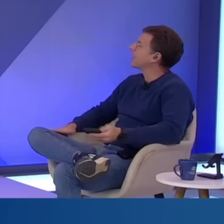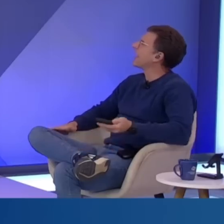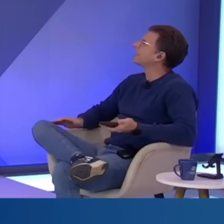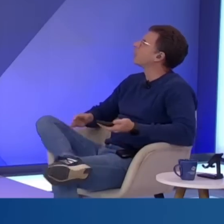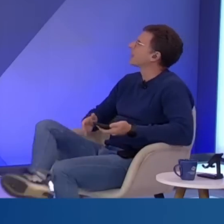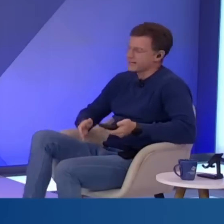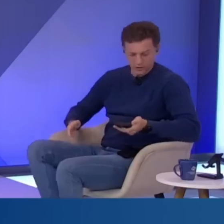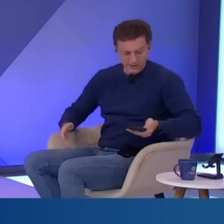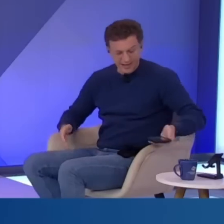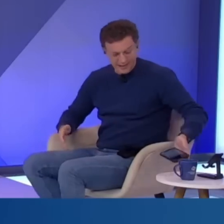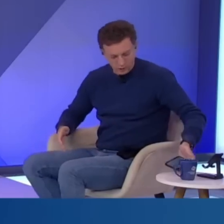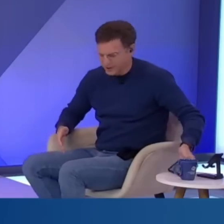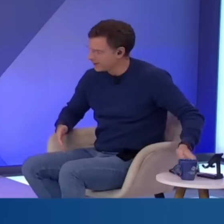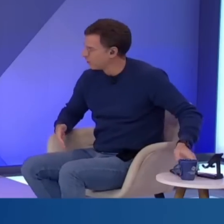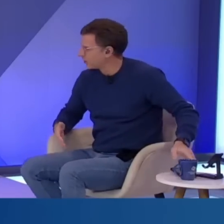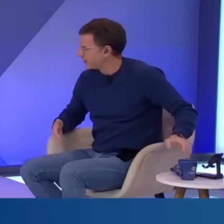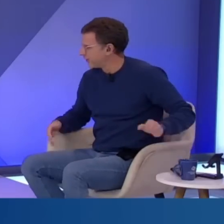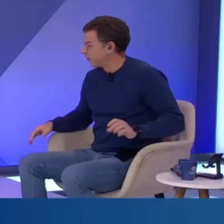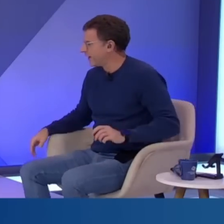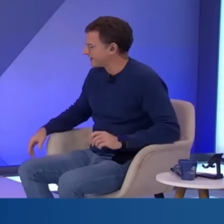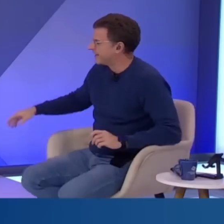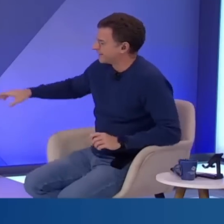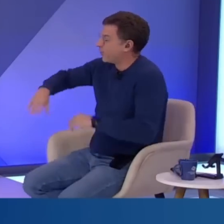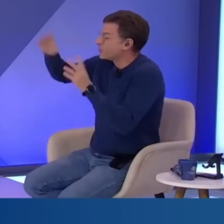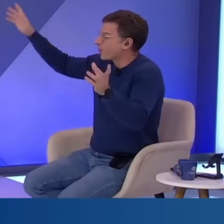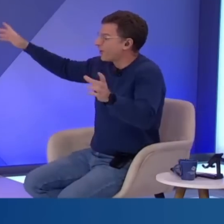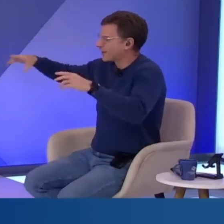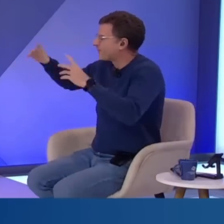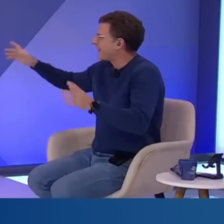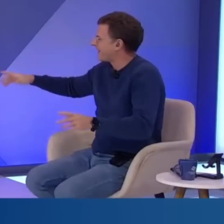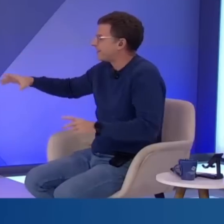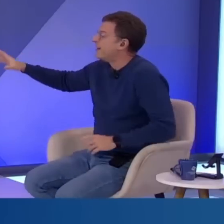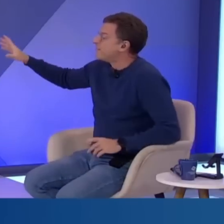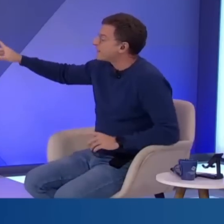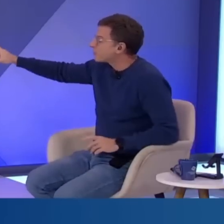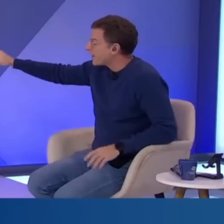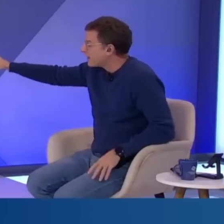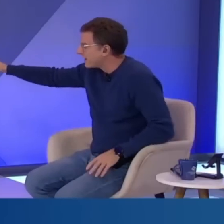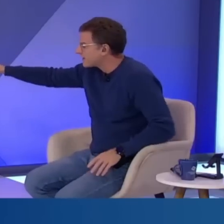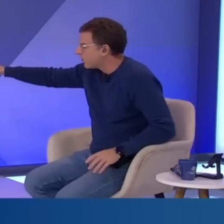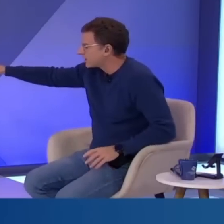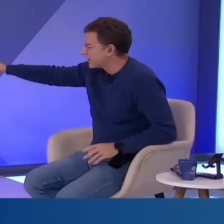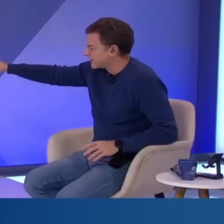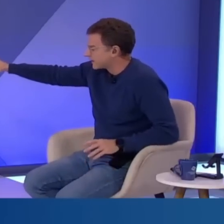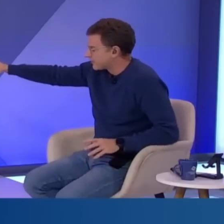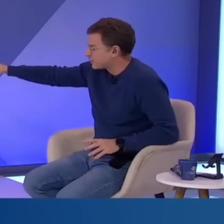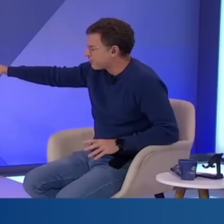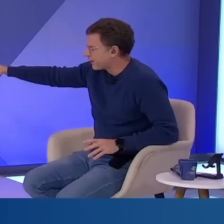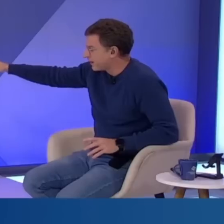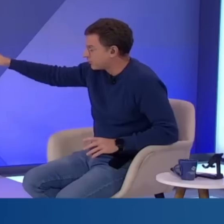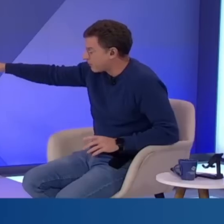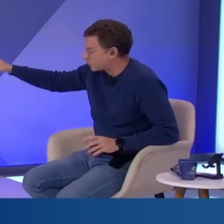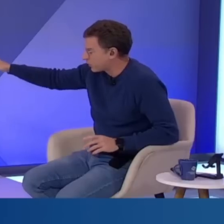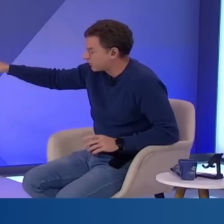as variáveis sociais. Não tem guerra da Ucrânia no modelo, né? Não entra. Tem um monte de coisa que aparece. Mas deixa eu te falar, nessa onda ainda que a